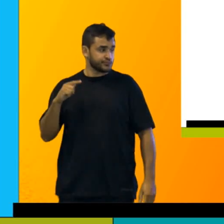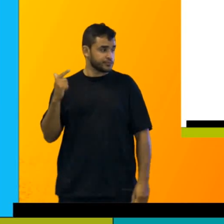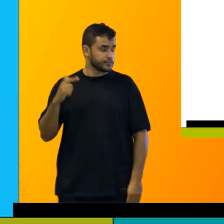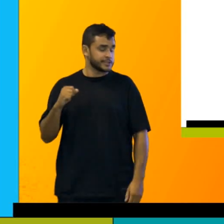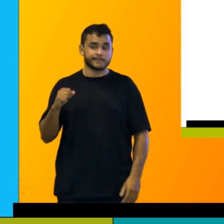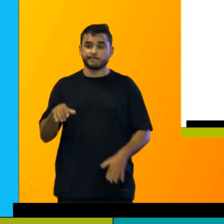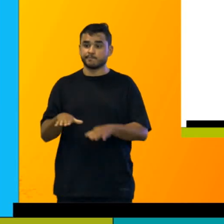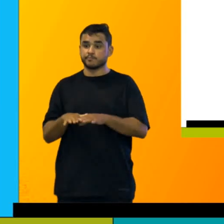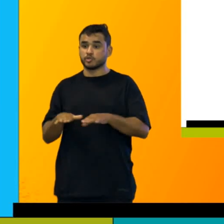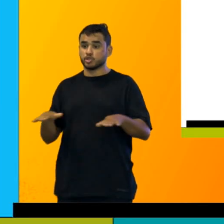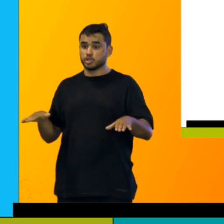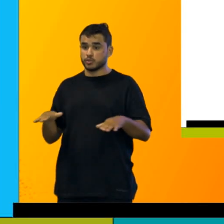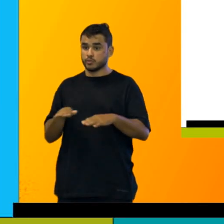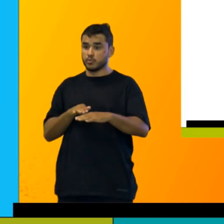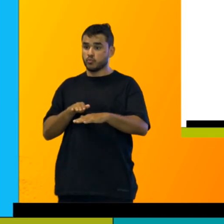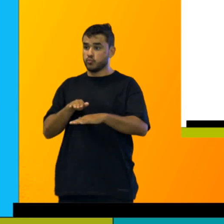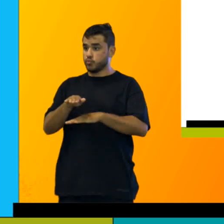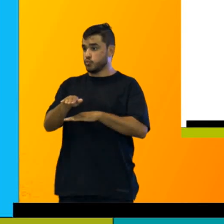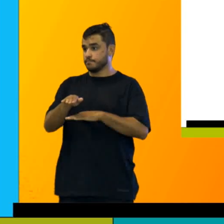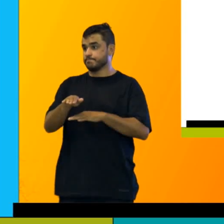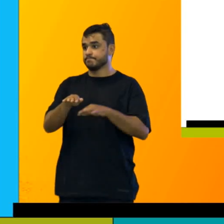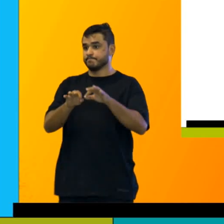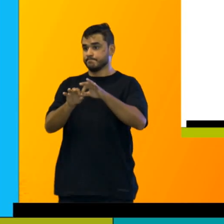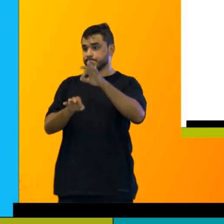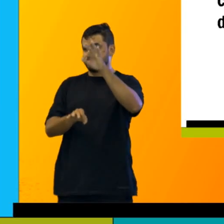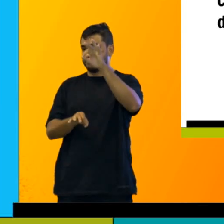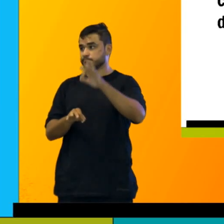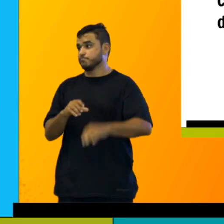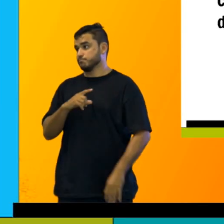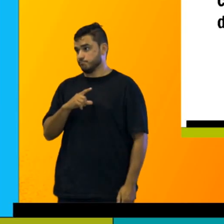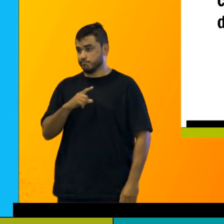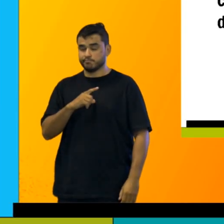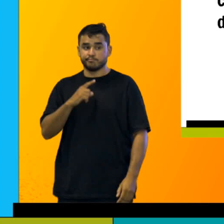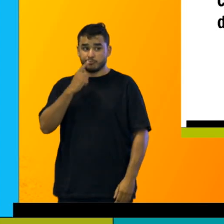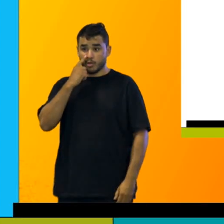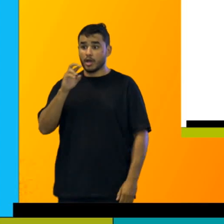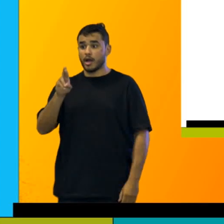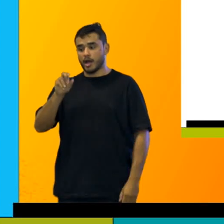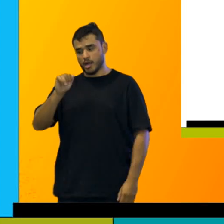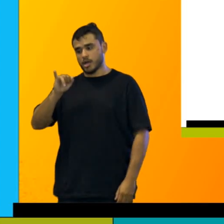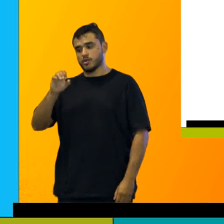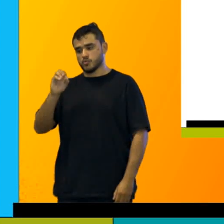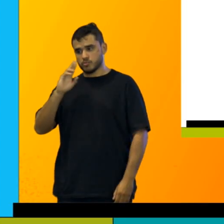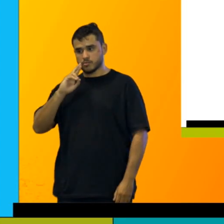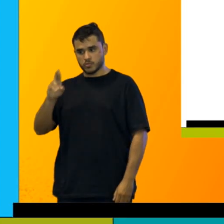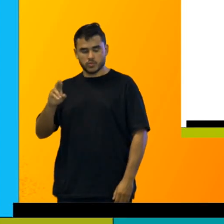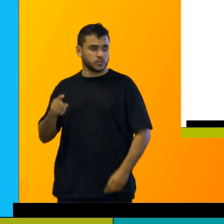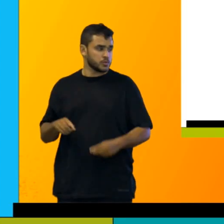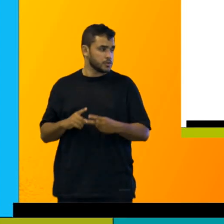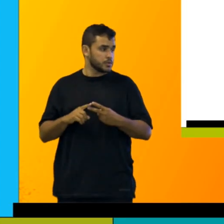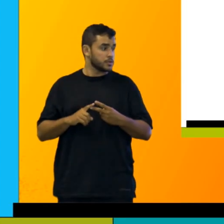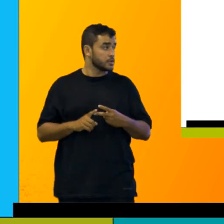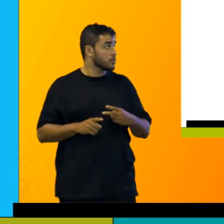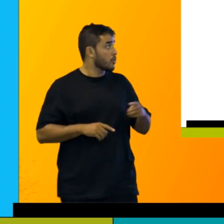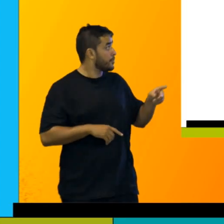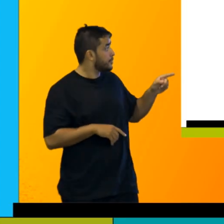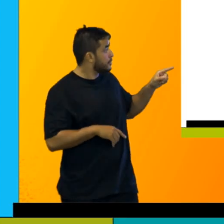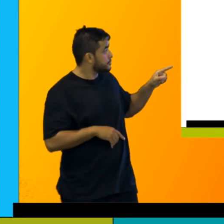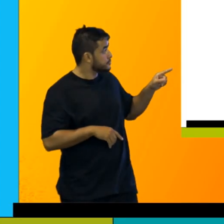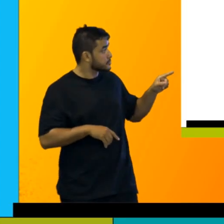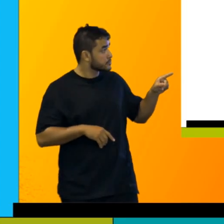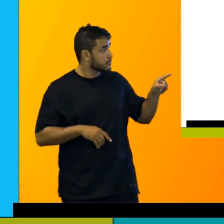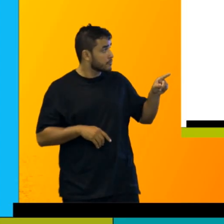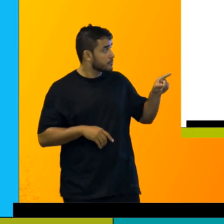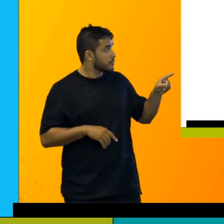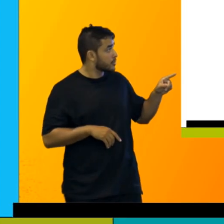deu o raio de 3, né? Deu o raio, mas essa alturazinha aqui do caminhão, ó, essa alturazinha aqui do caminhão para o